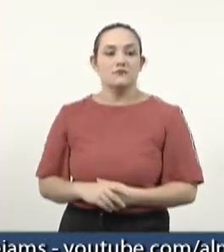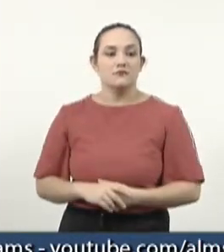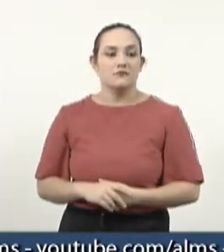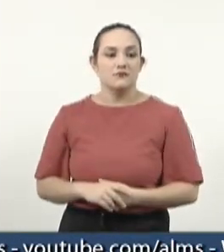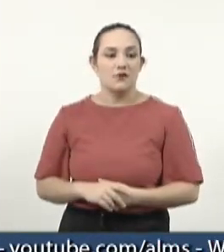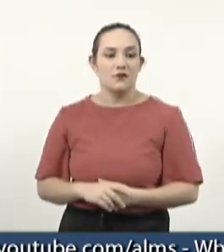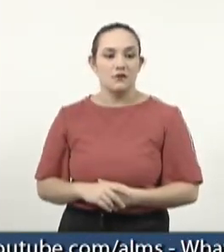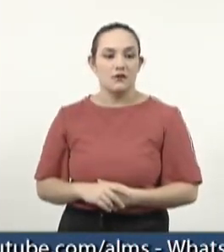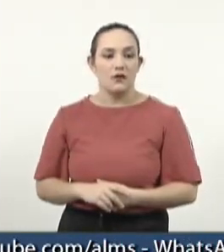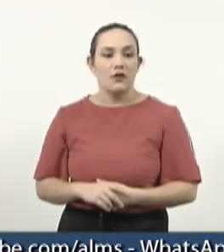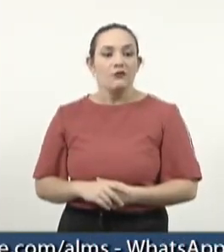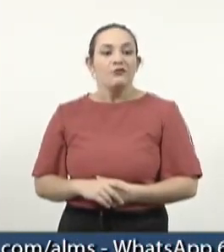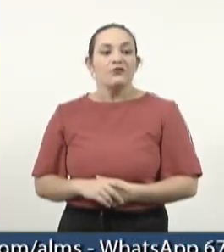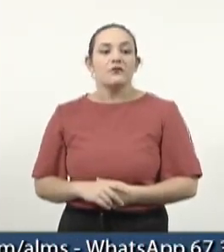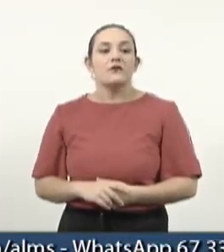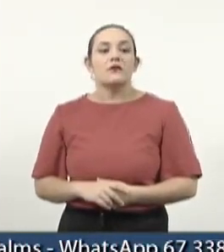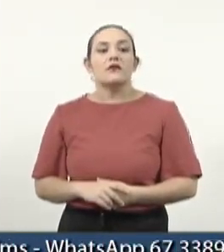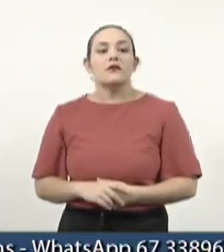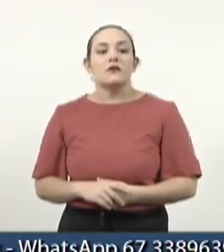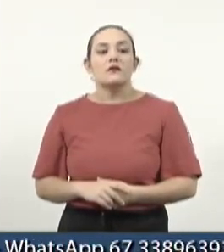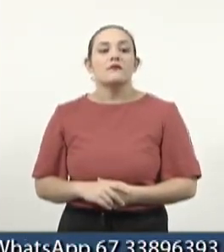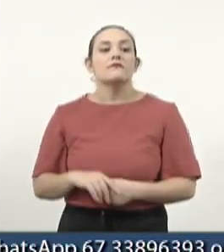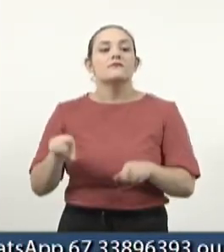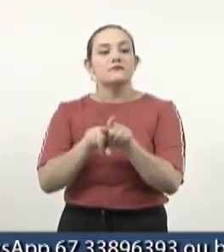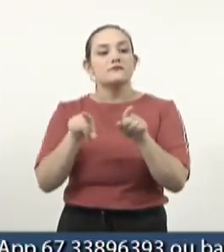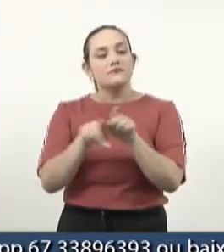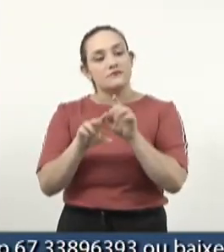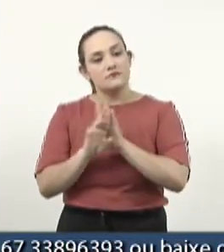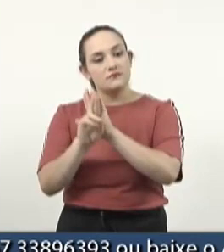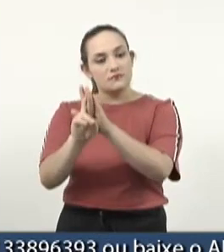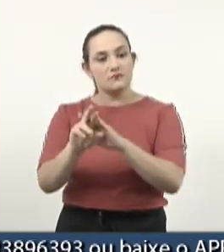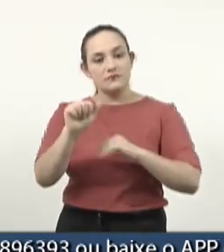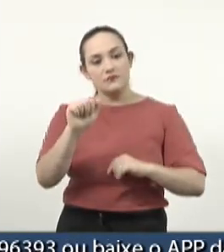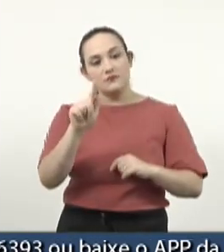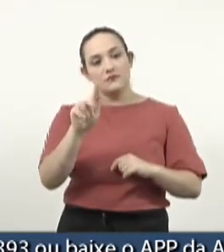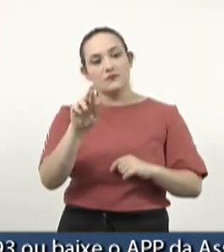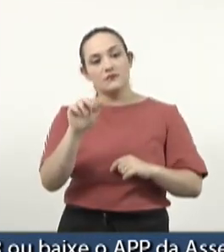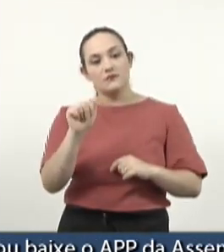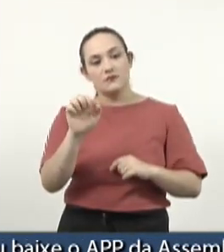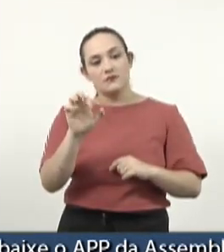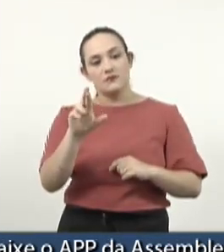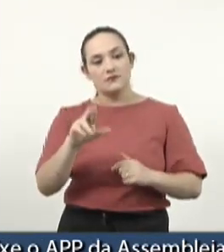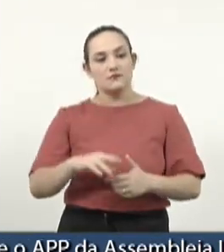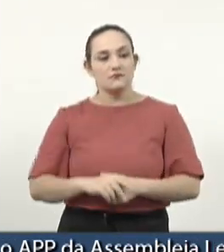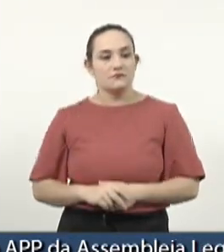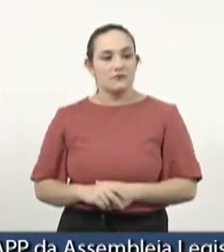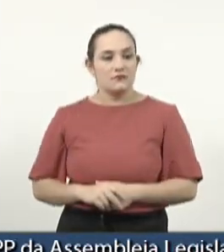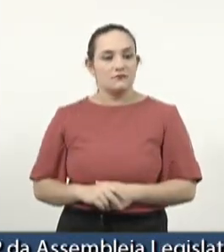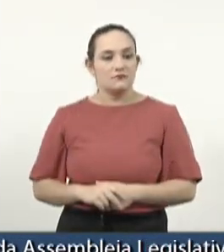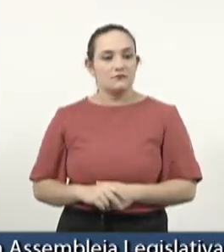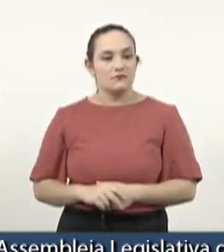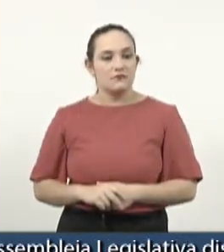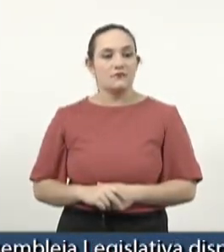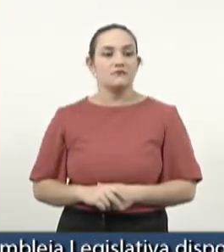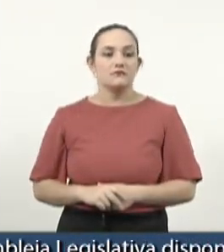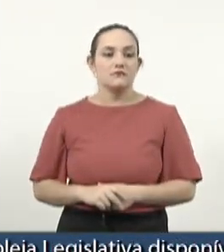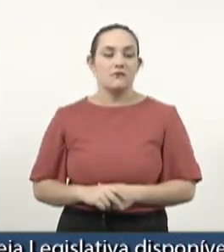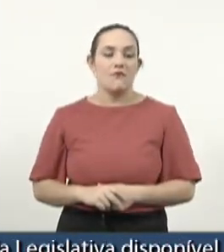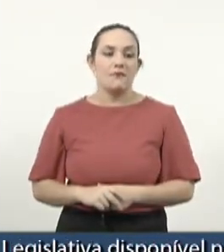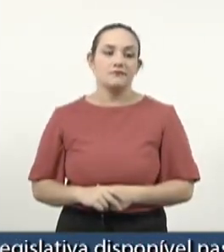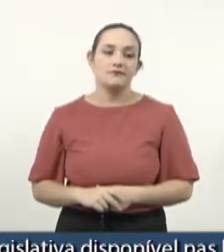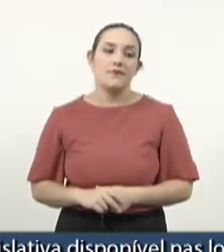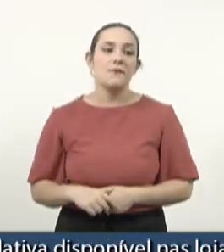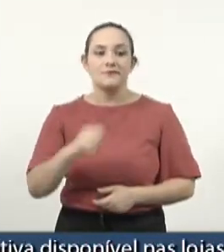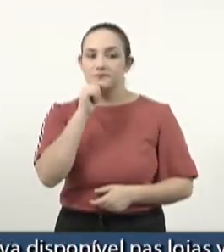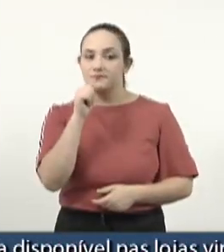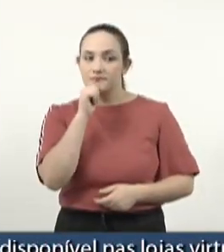sempre da Agraer, e com uma representação, como já funciona, mas informalmente,